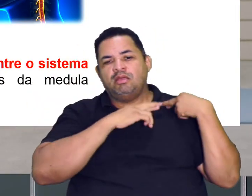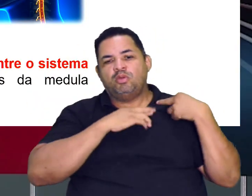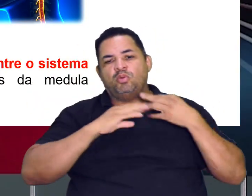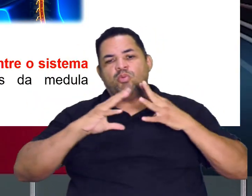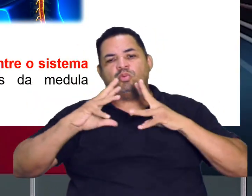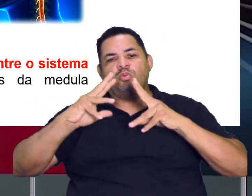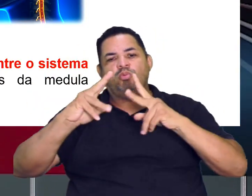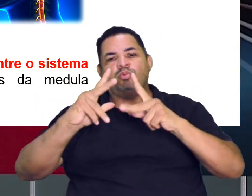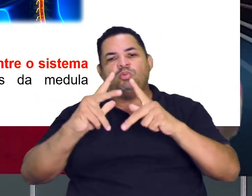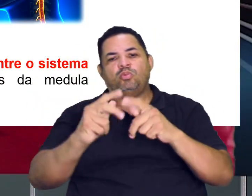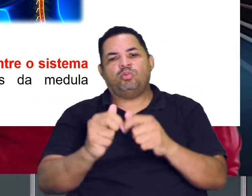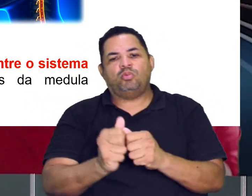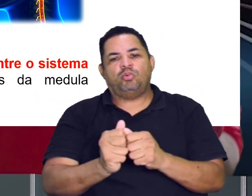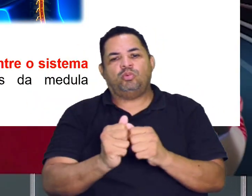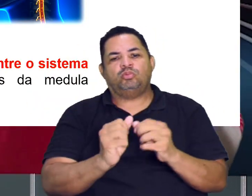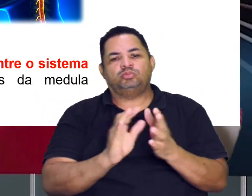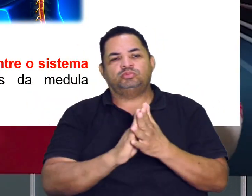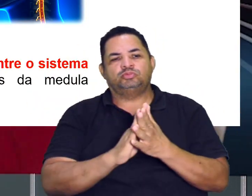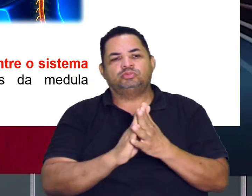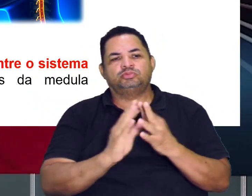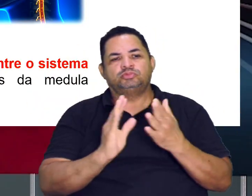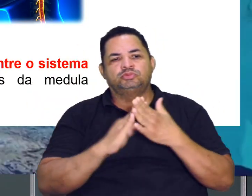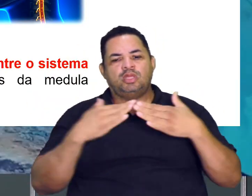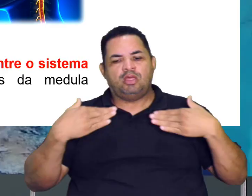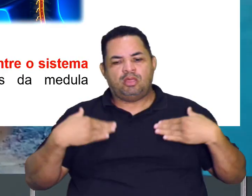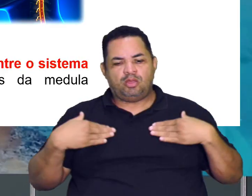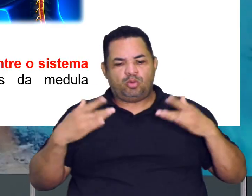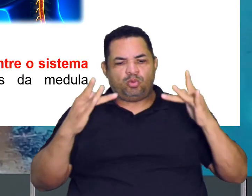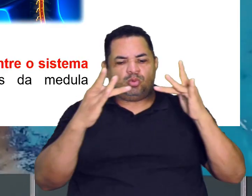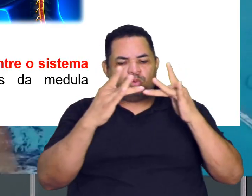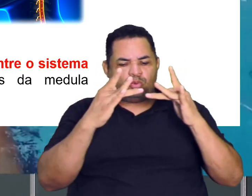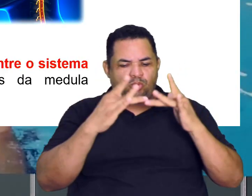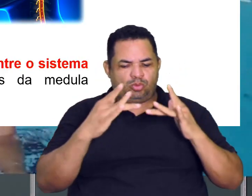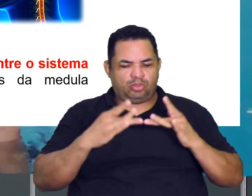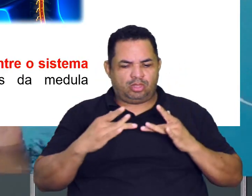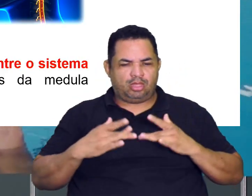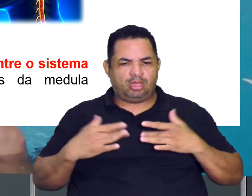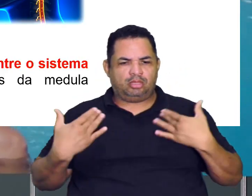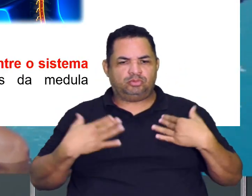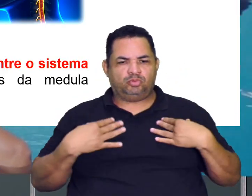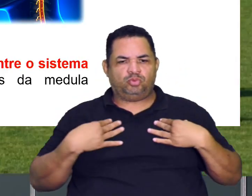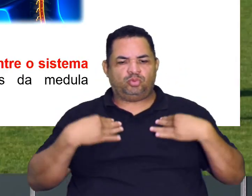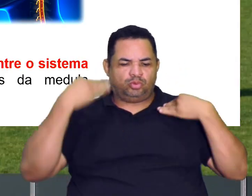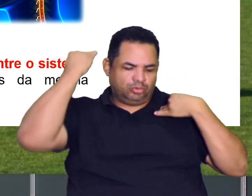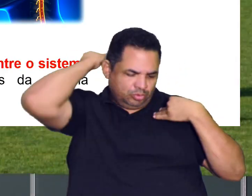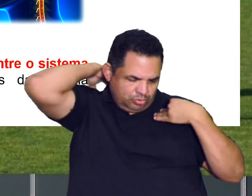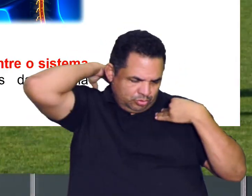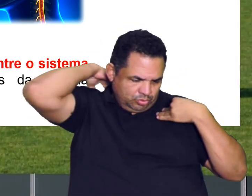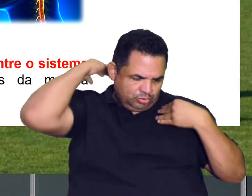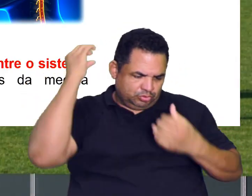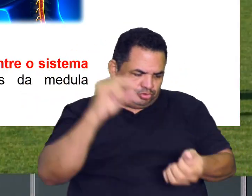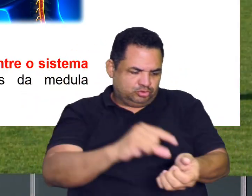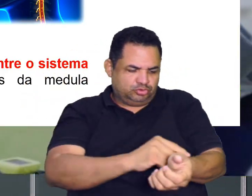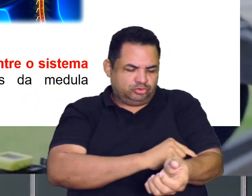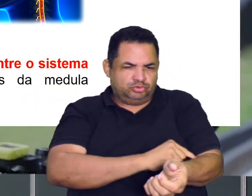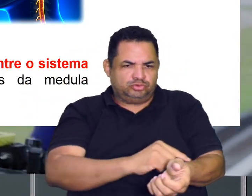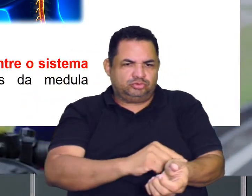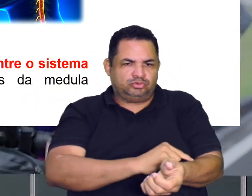por toda essa comunicação, né, do nosso sistema nervoso central e o sistema